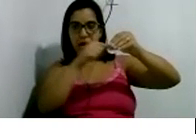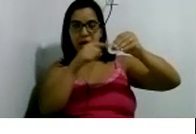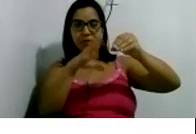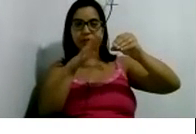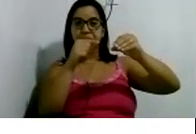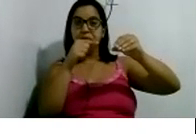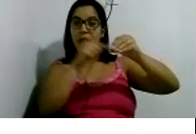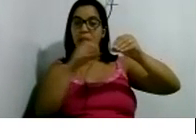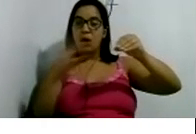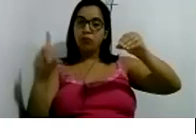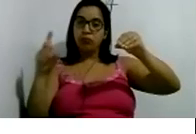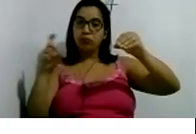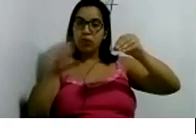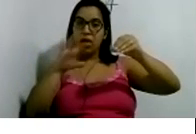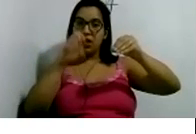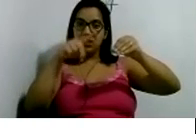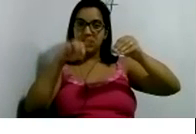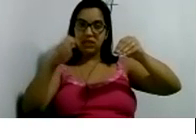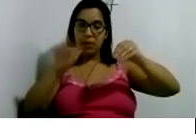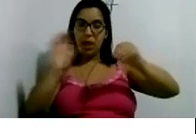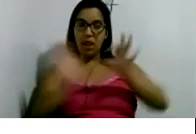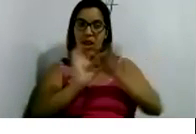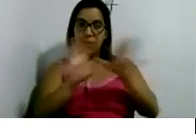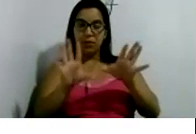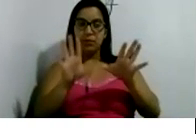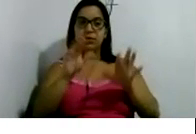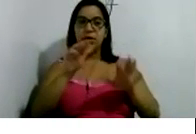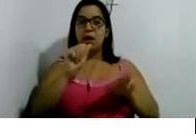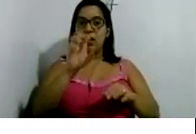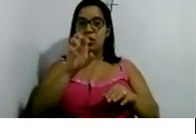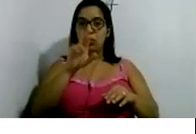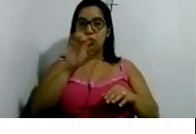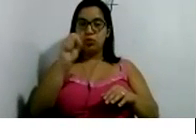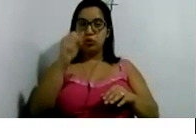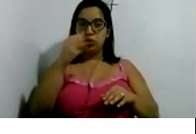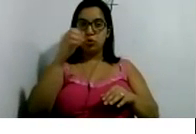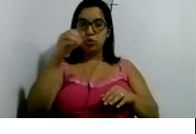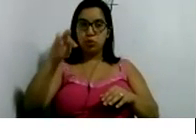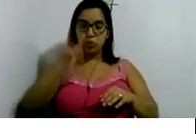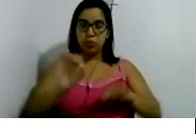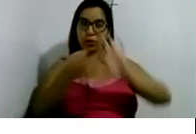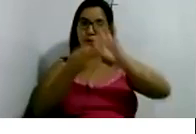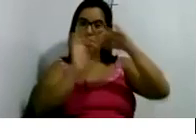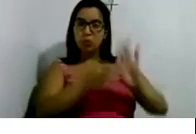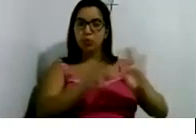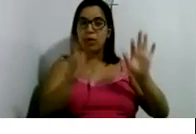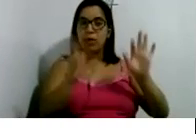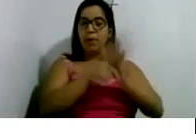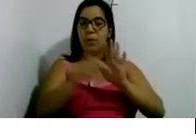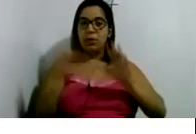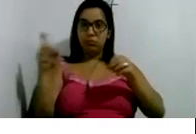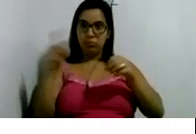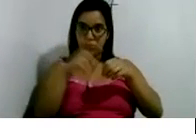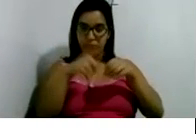processo de penetração, enzimas são liberadas pelo acrossomo, que é uma estrutura do espermatozoide.